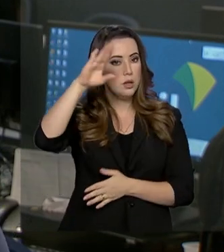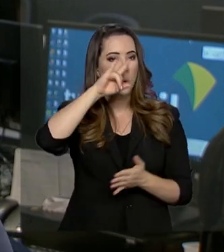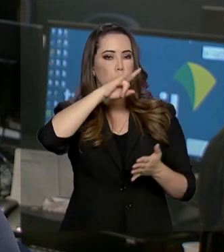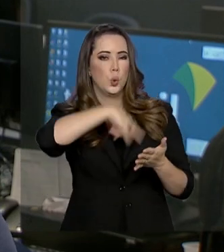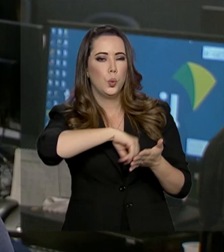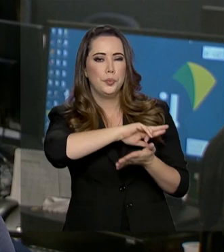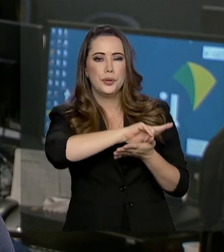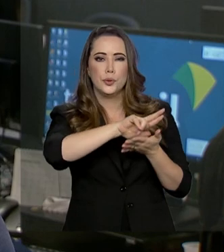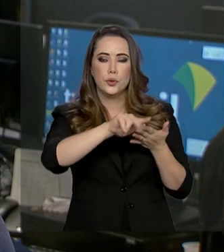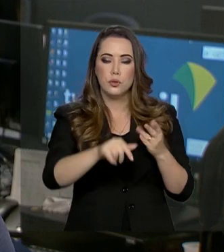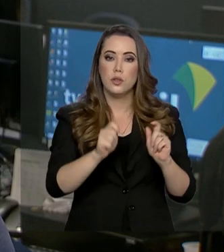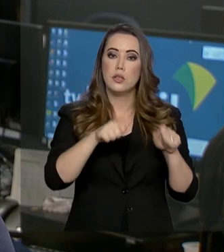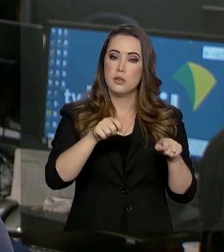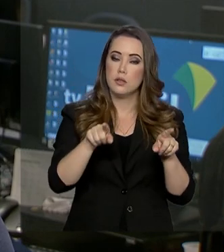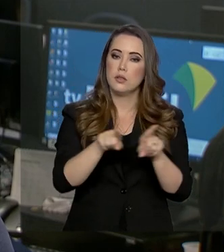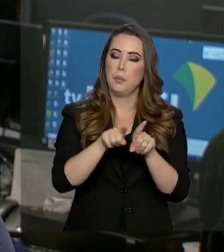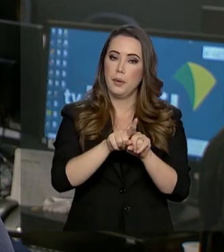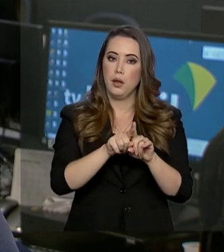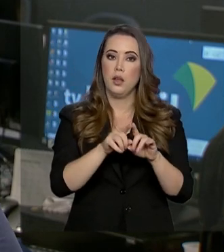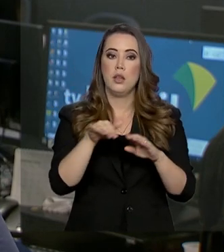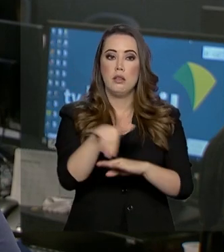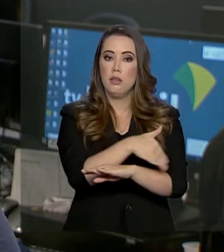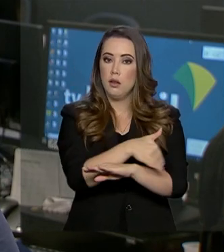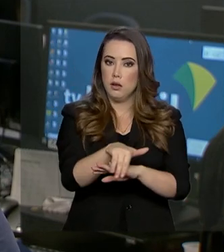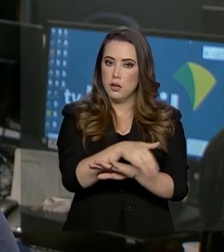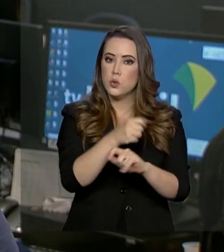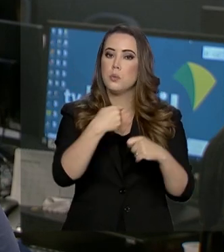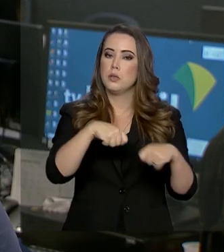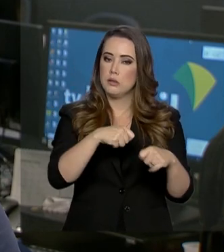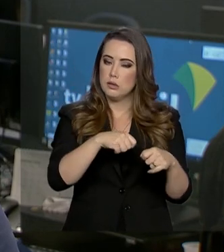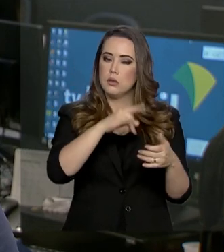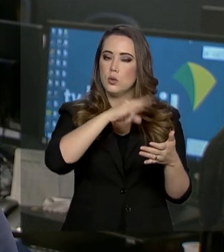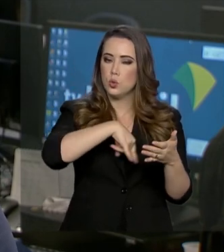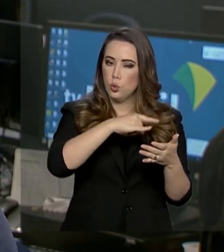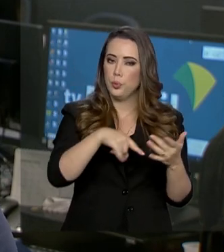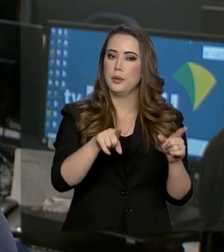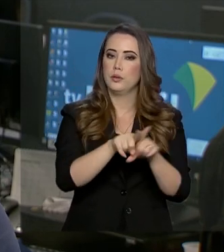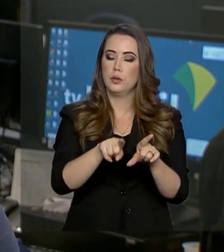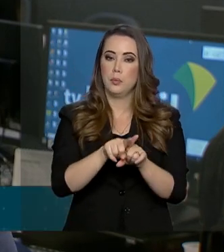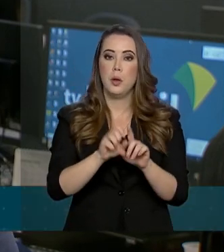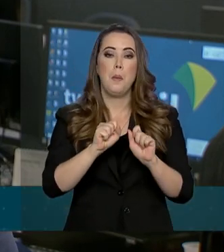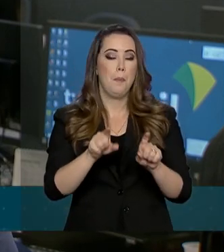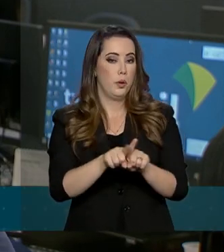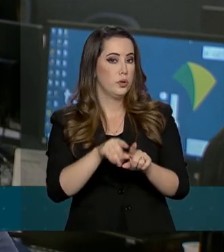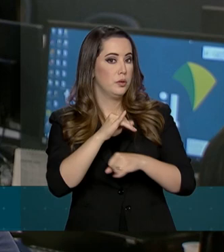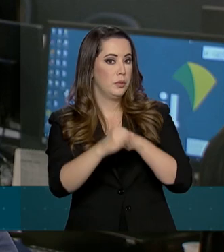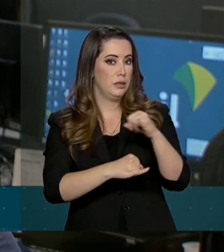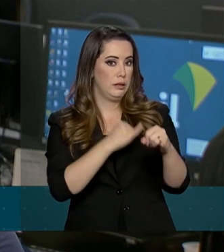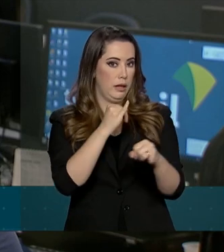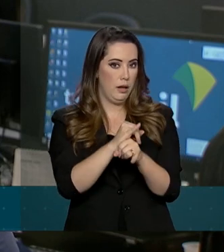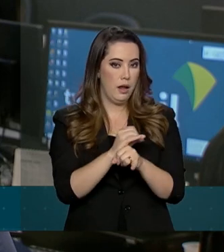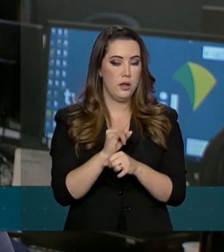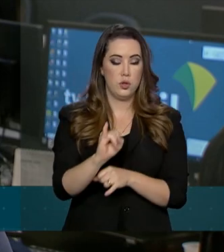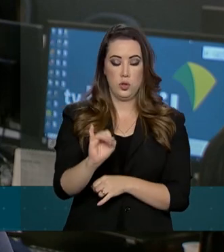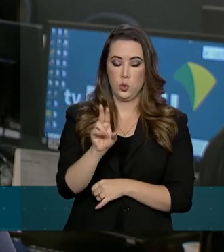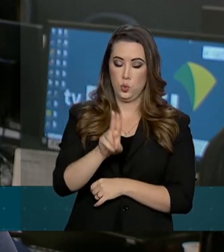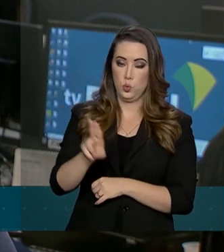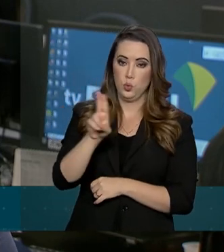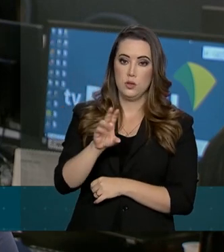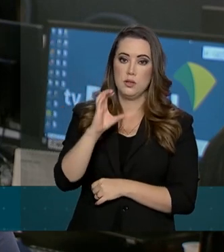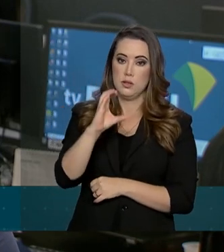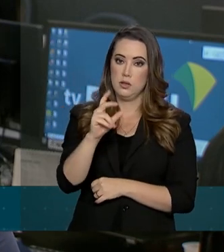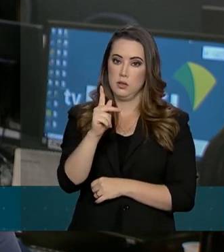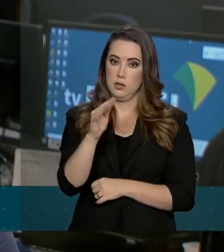motorista e comprovante de residência. E pode ser feito também pela internet, com o número do CPF pelo site